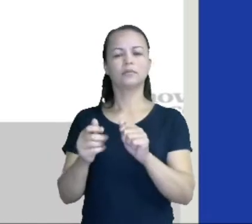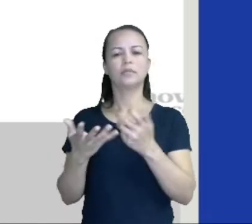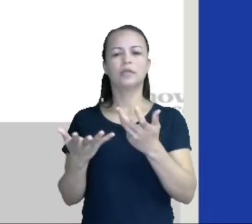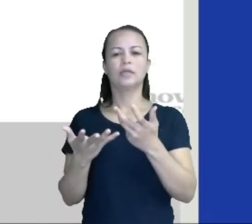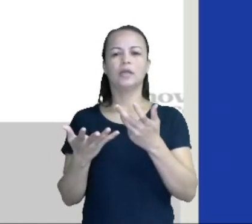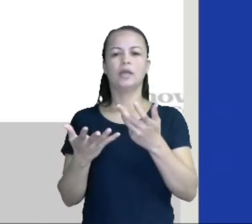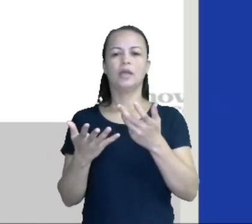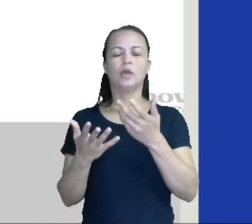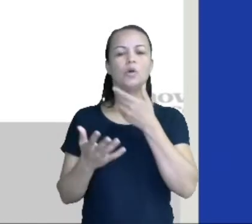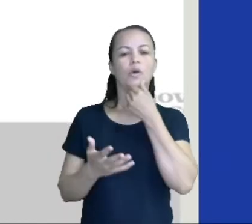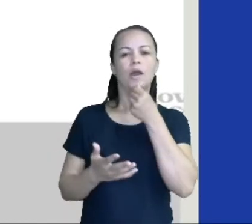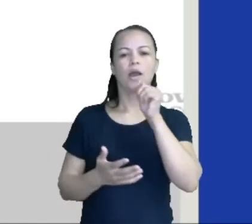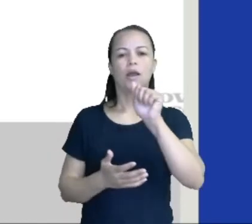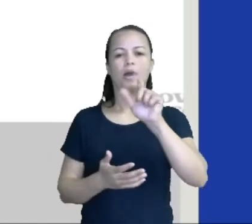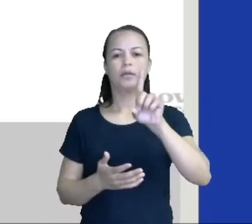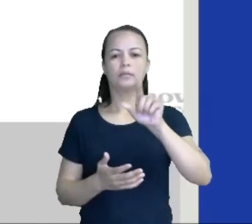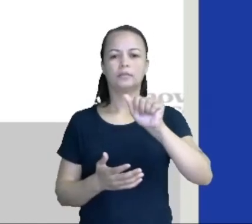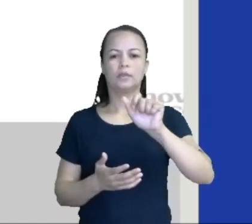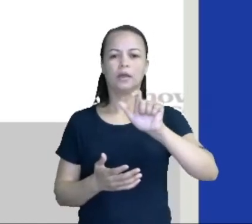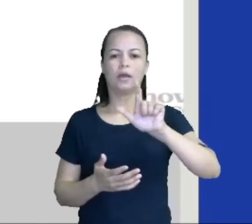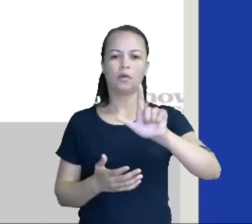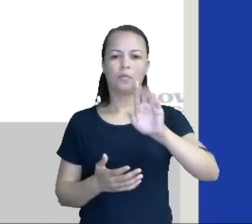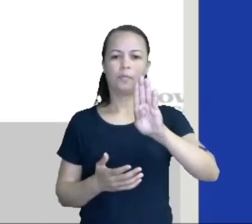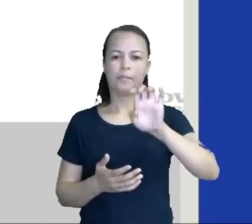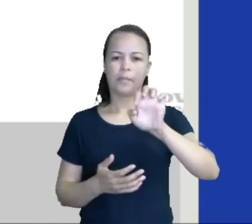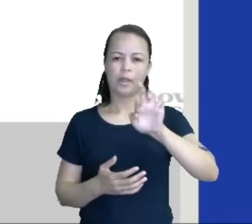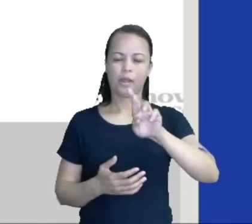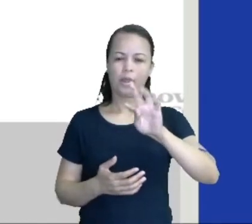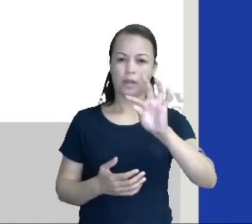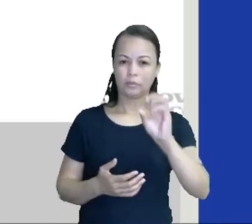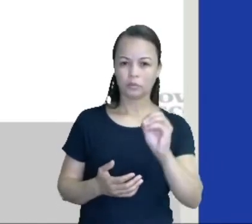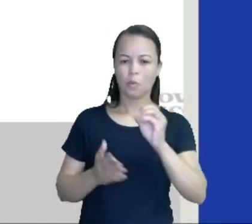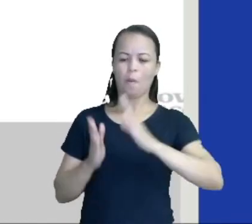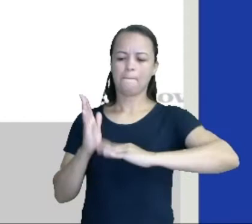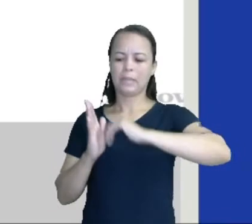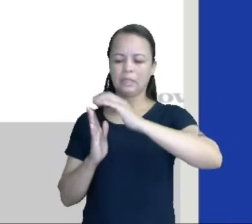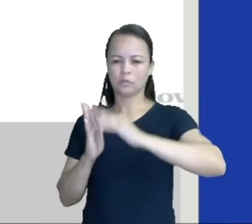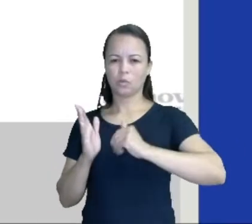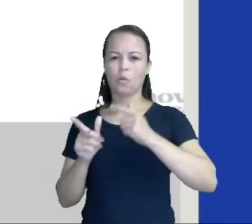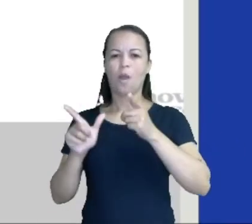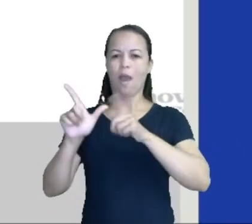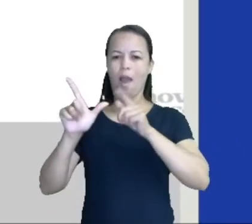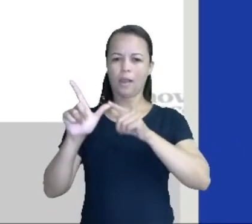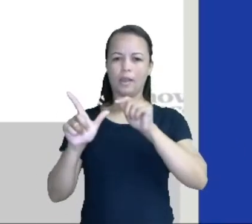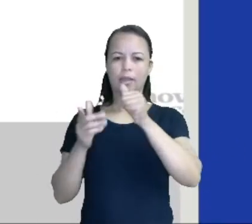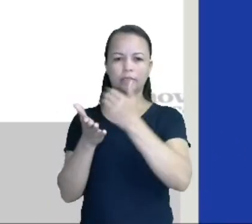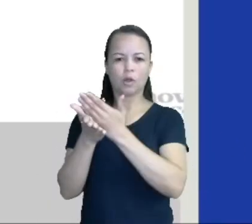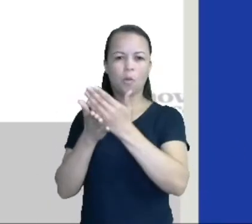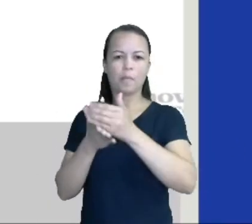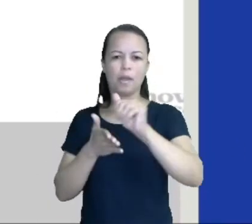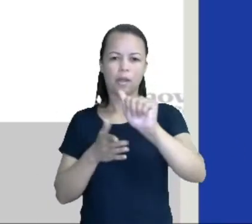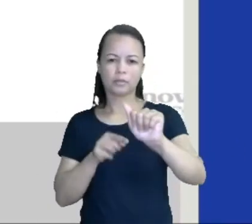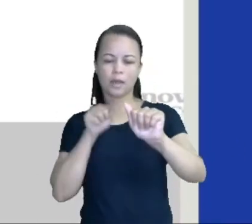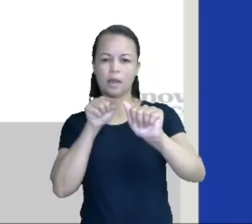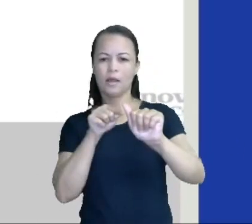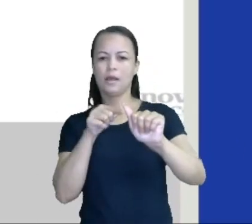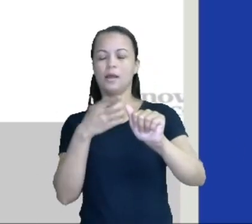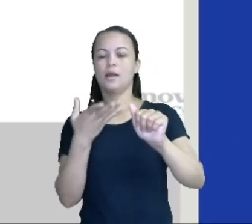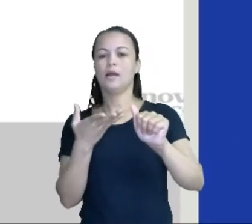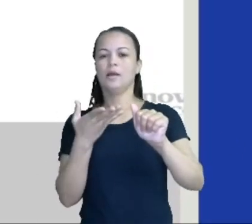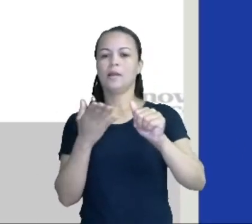folha quadriculada a inicial do seu nome, considerando que cada quadrinho pintado mede